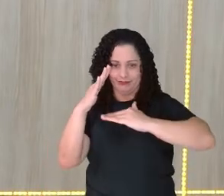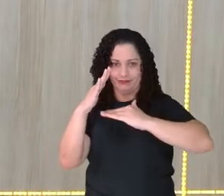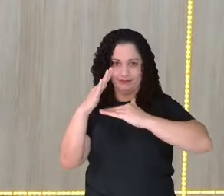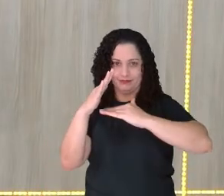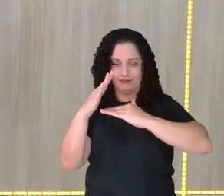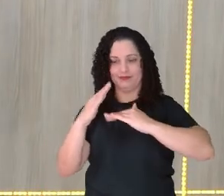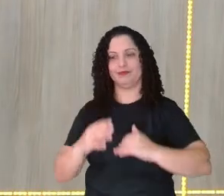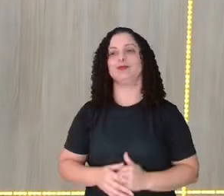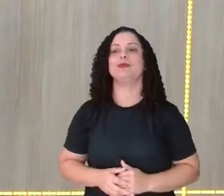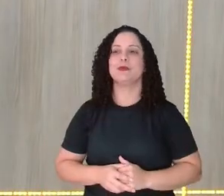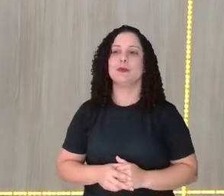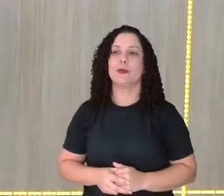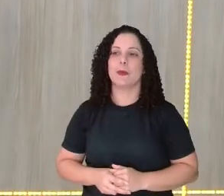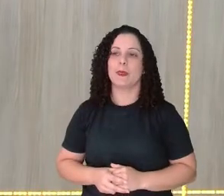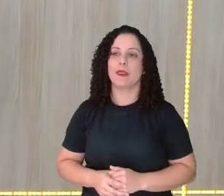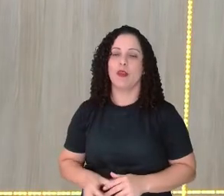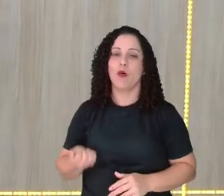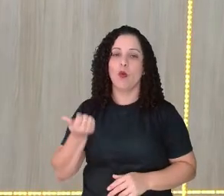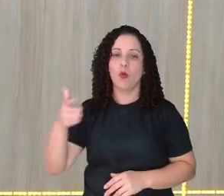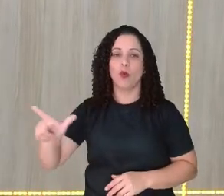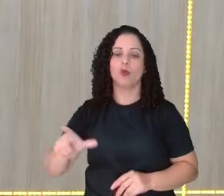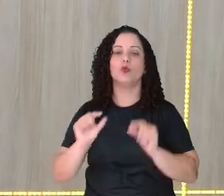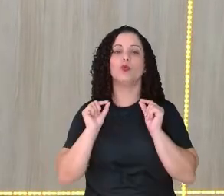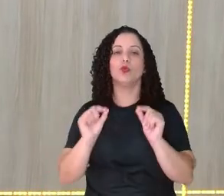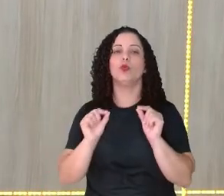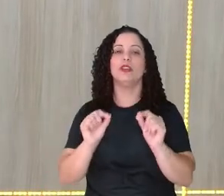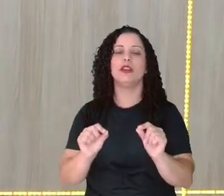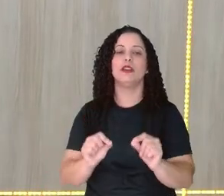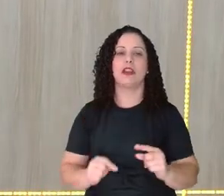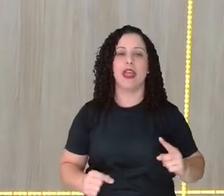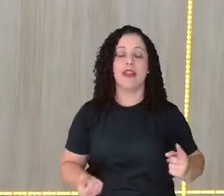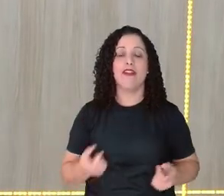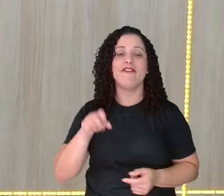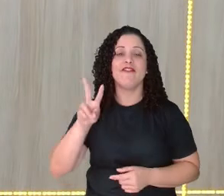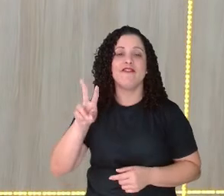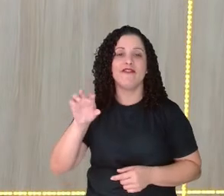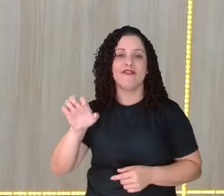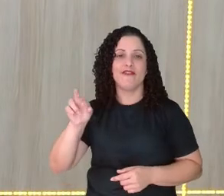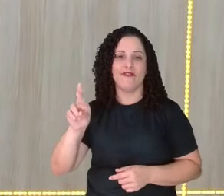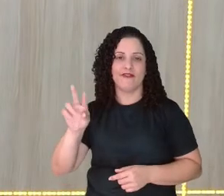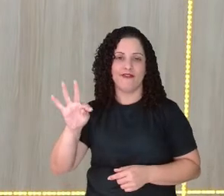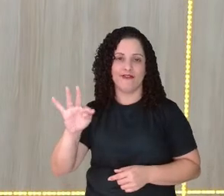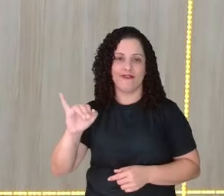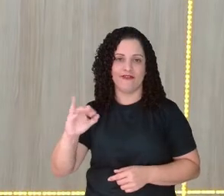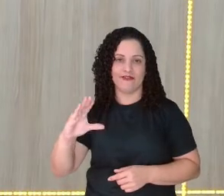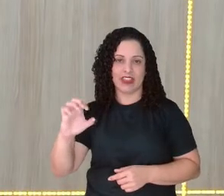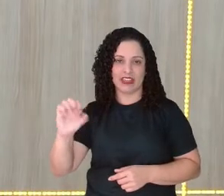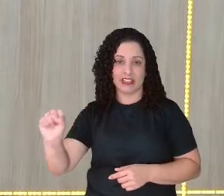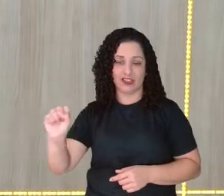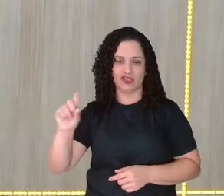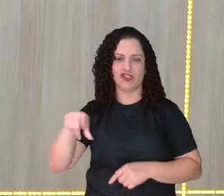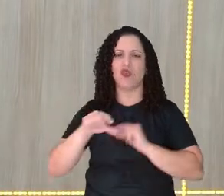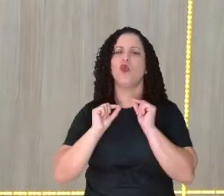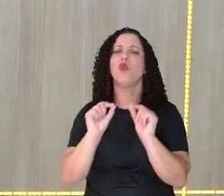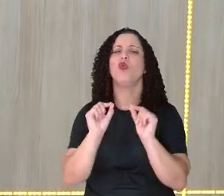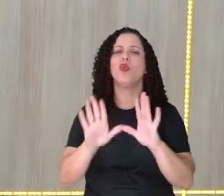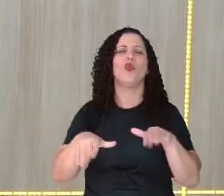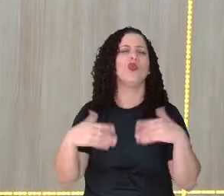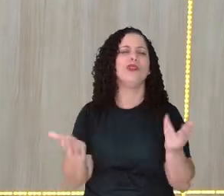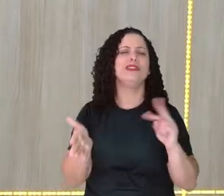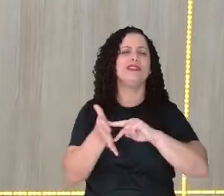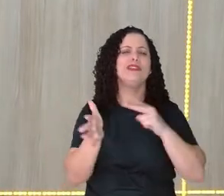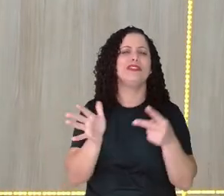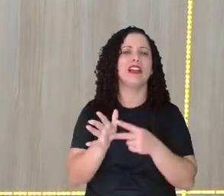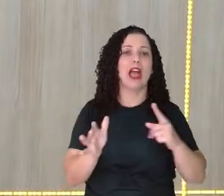elemento do polígono são os vértices. O que são os vértices, Pedro? Os vértices são o ponto